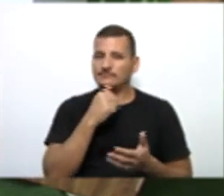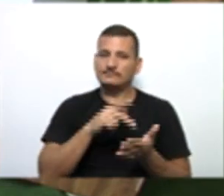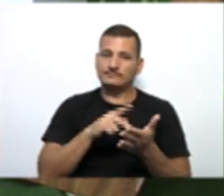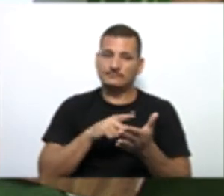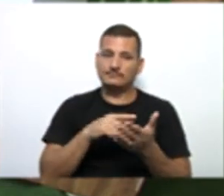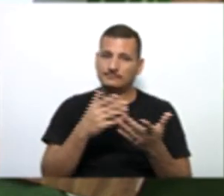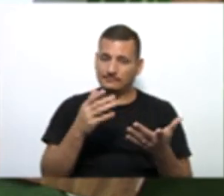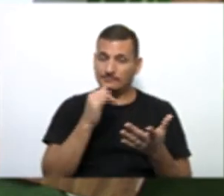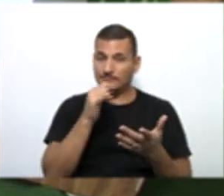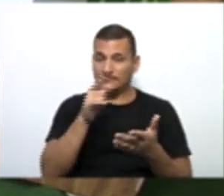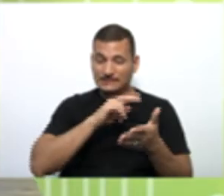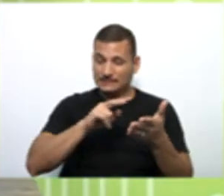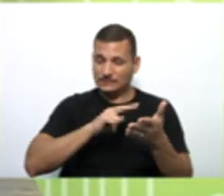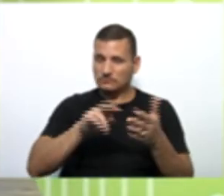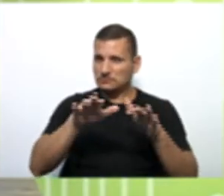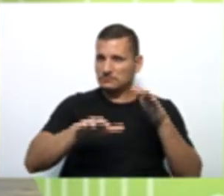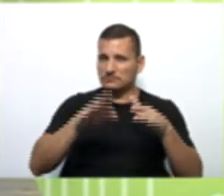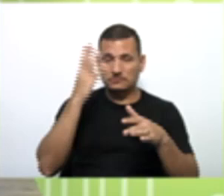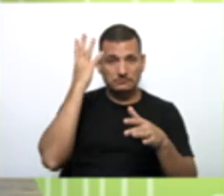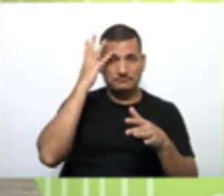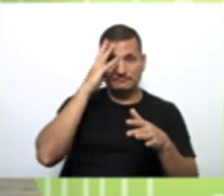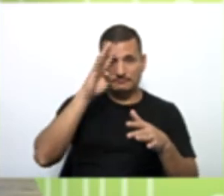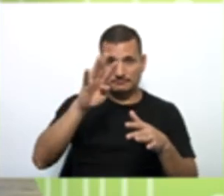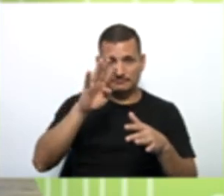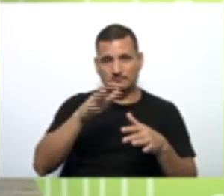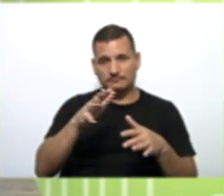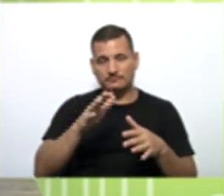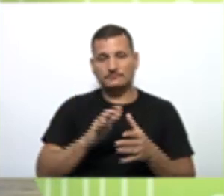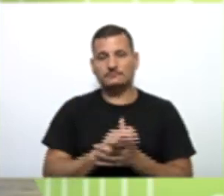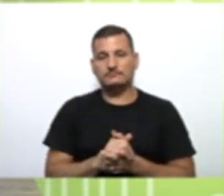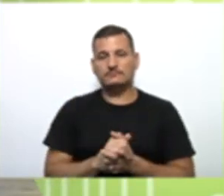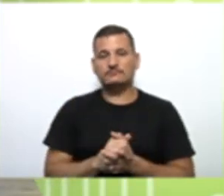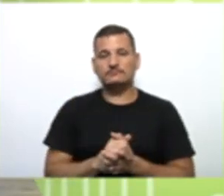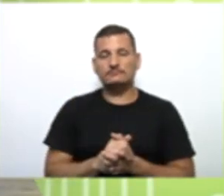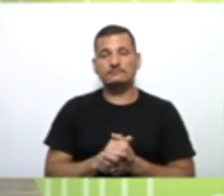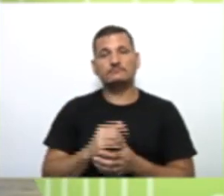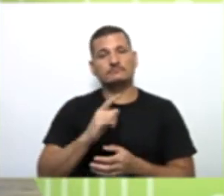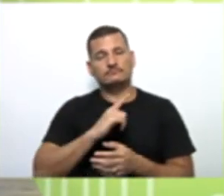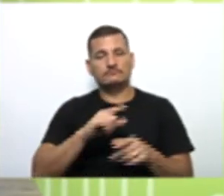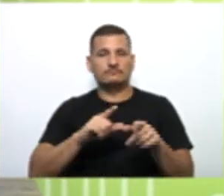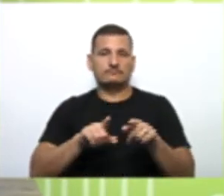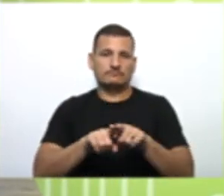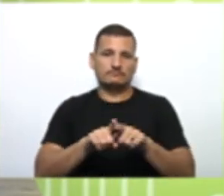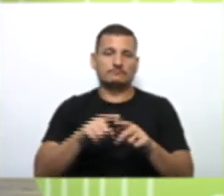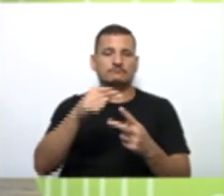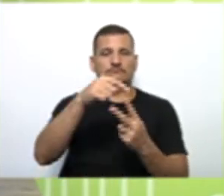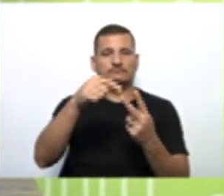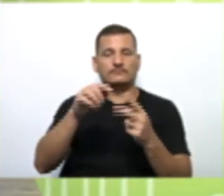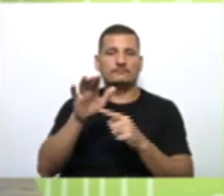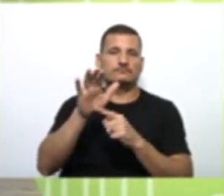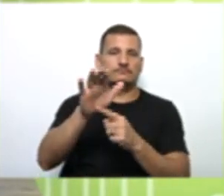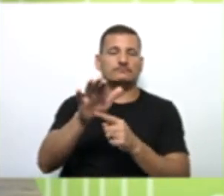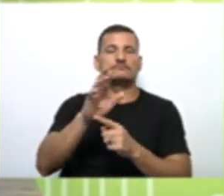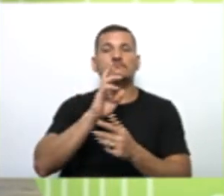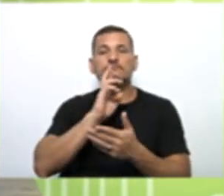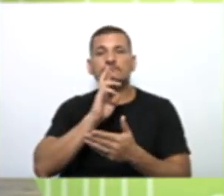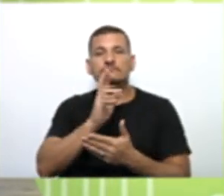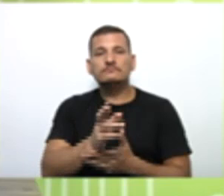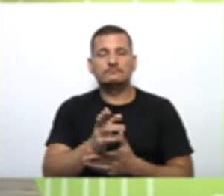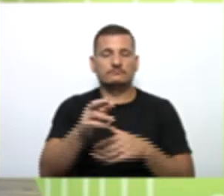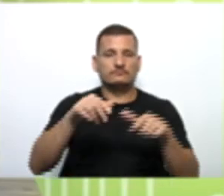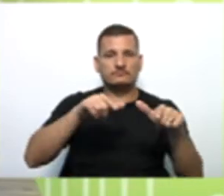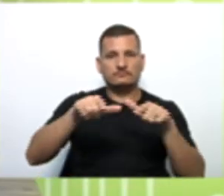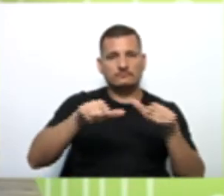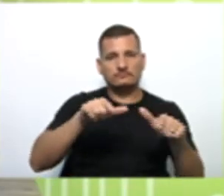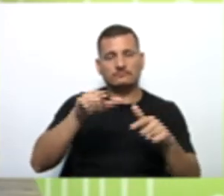super dinâmica, pelo menos uns 4 dias. Nós temos também mais 2 formas de apresentar os resultados de um trabalho